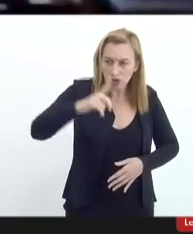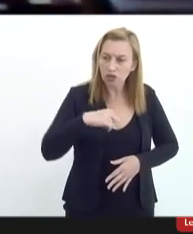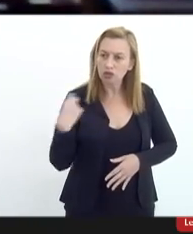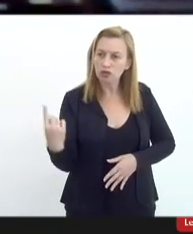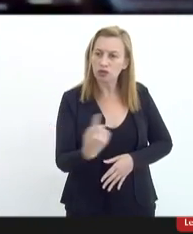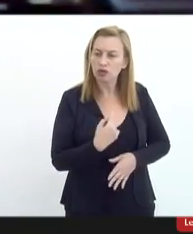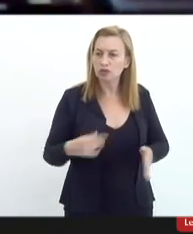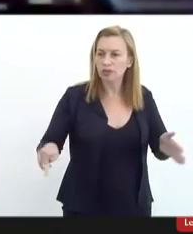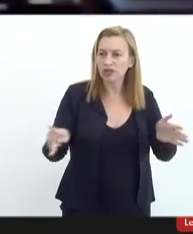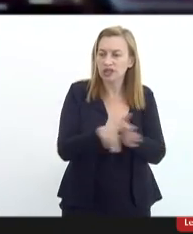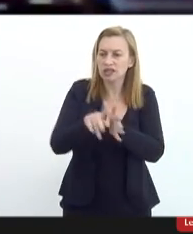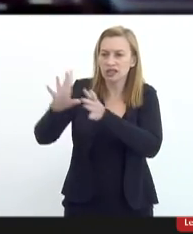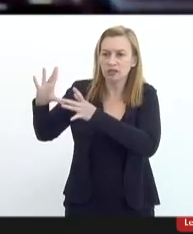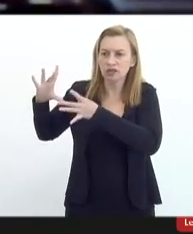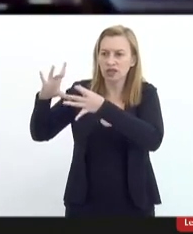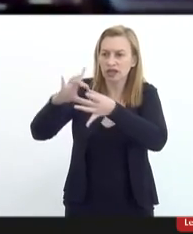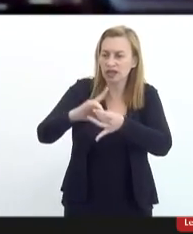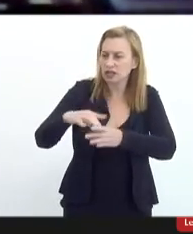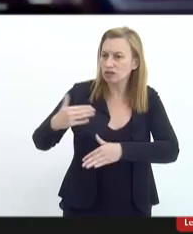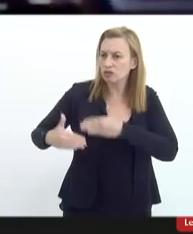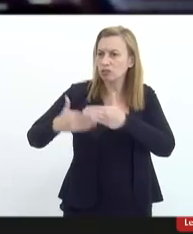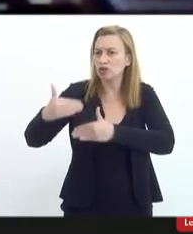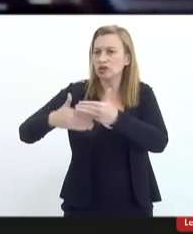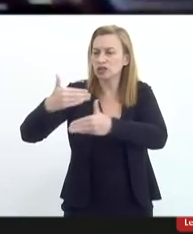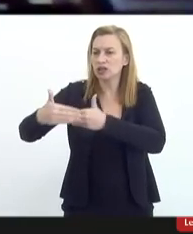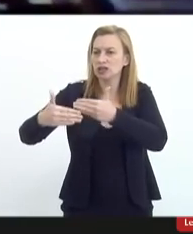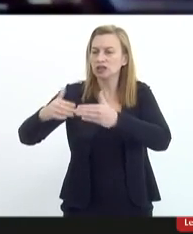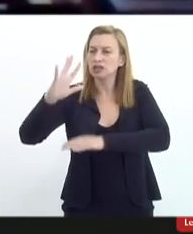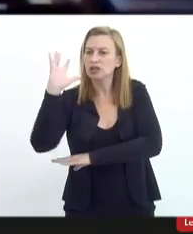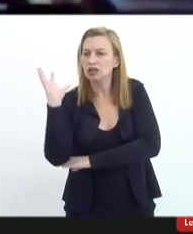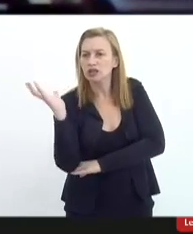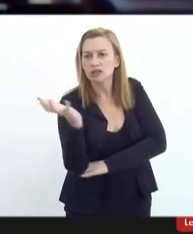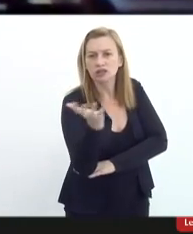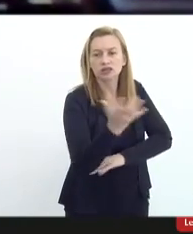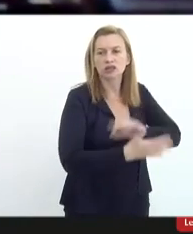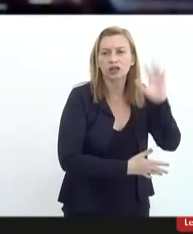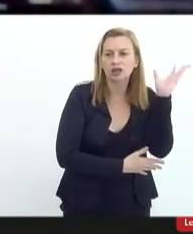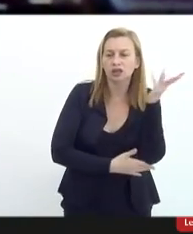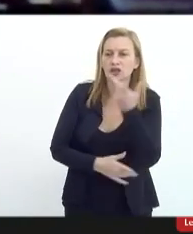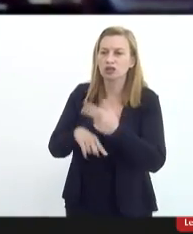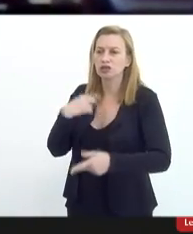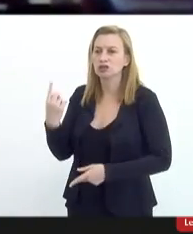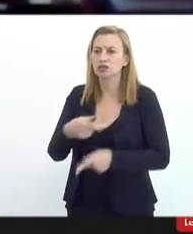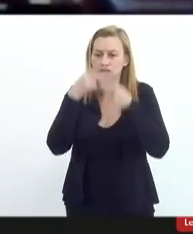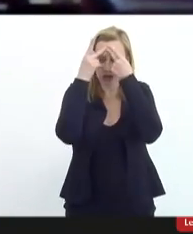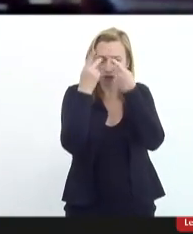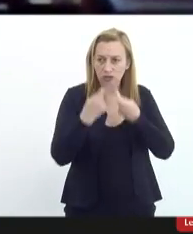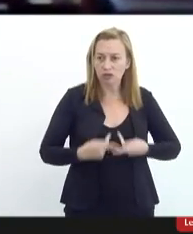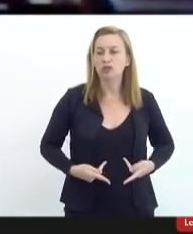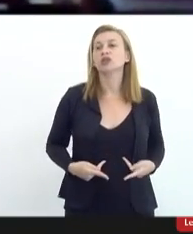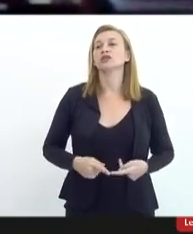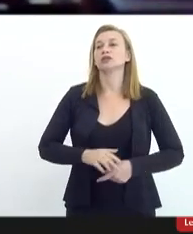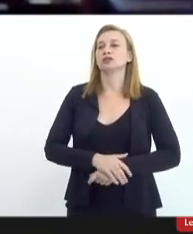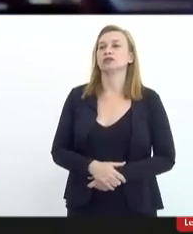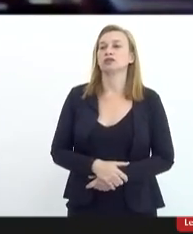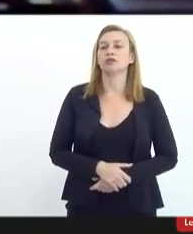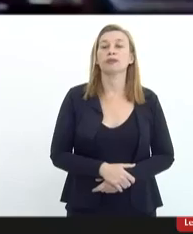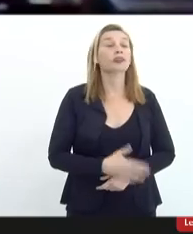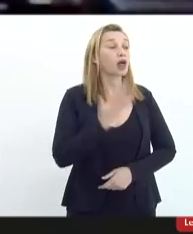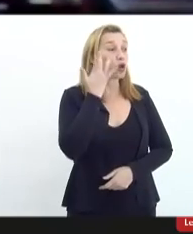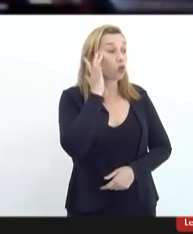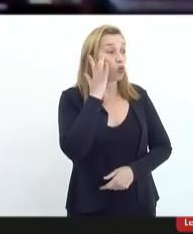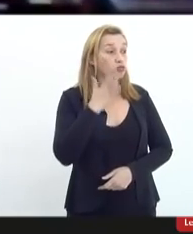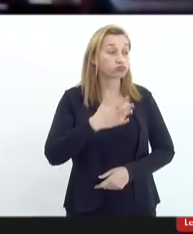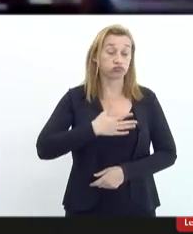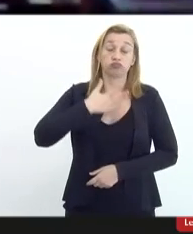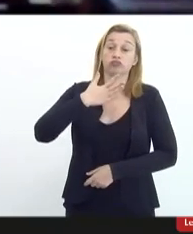elementos ligados a um processo da natureza e somos humanidade. Eu acho que o que